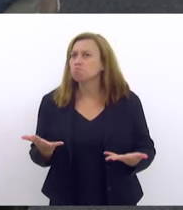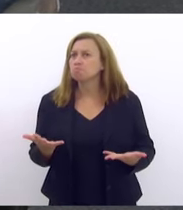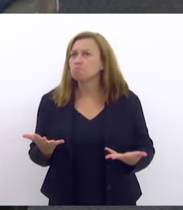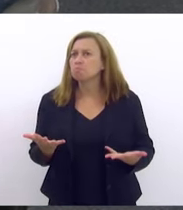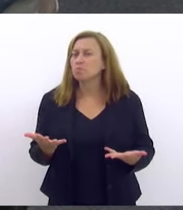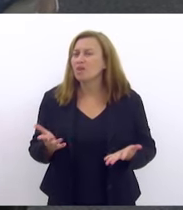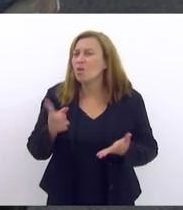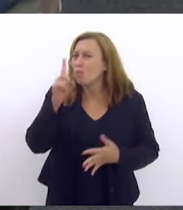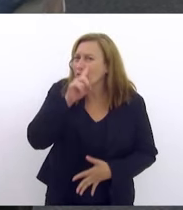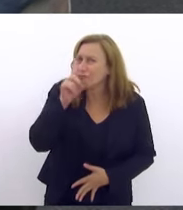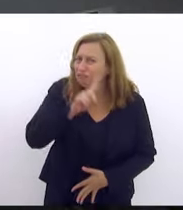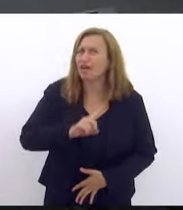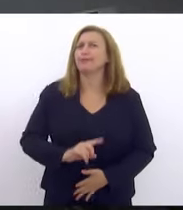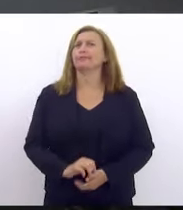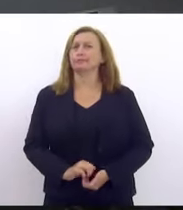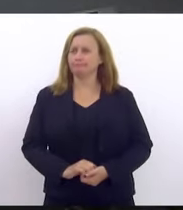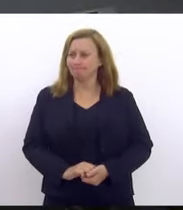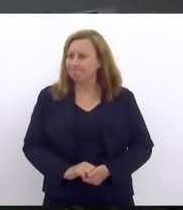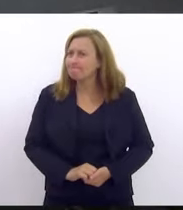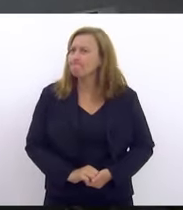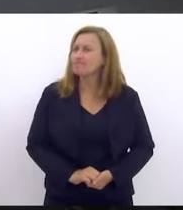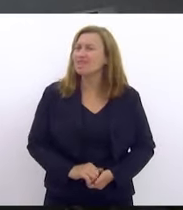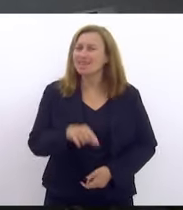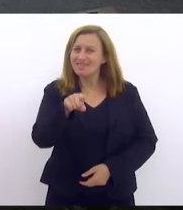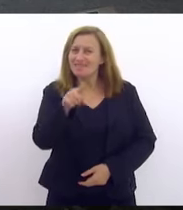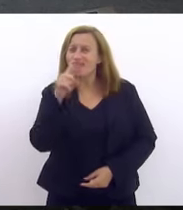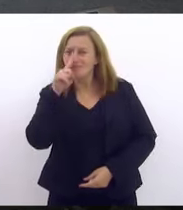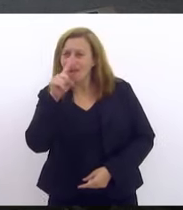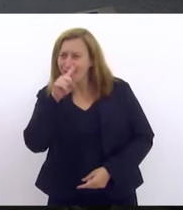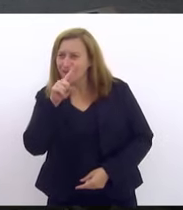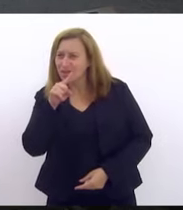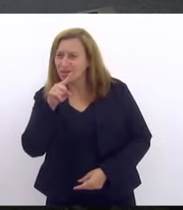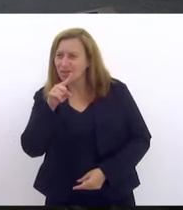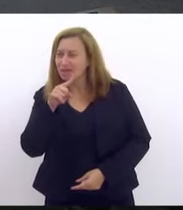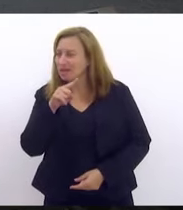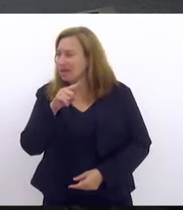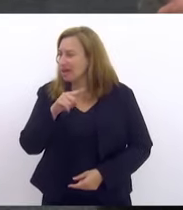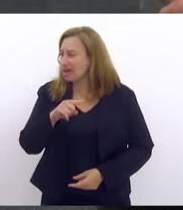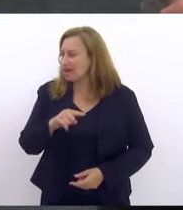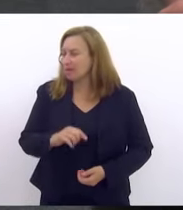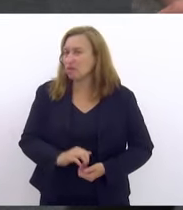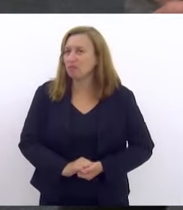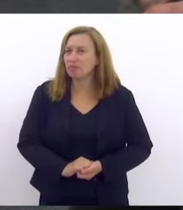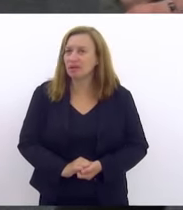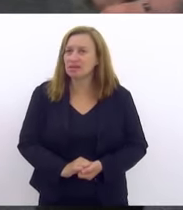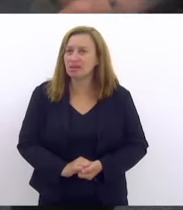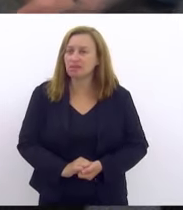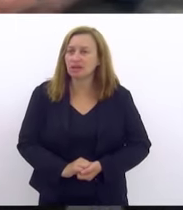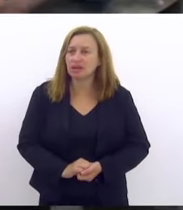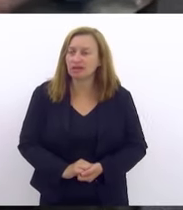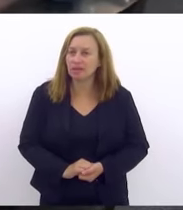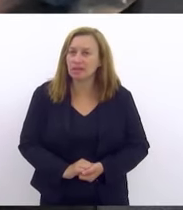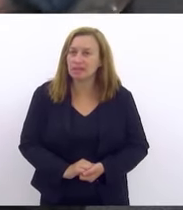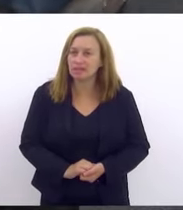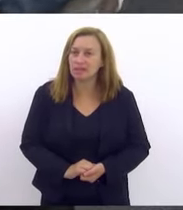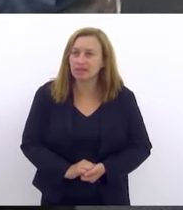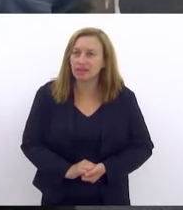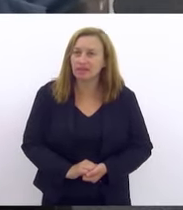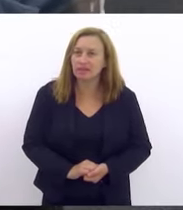uma falha, né? E essa falha é no, salvo erro de